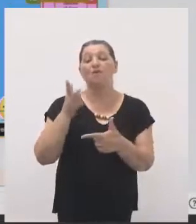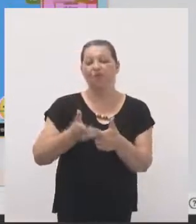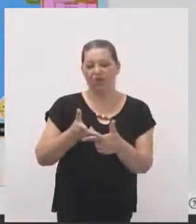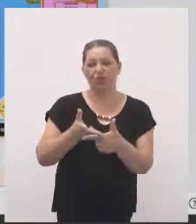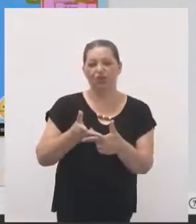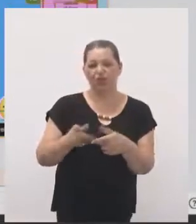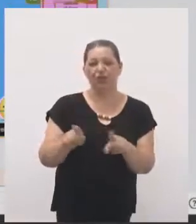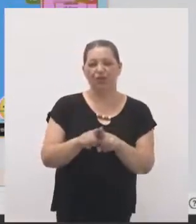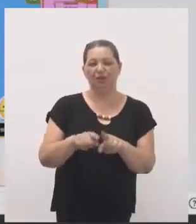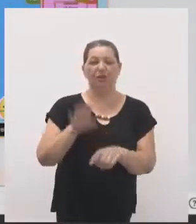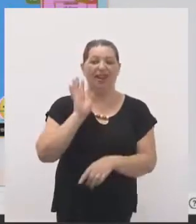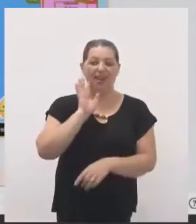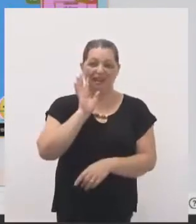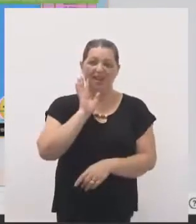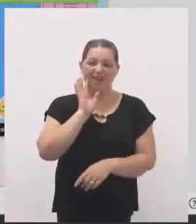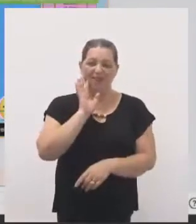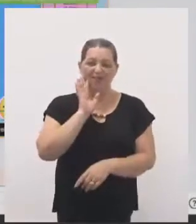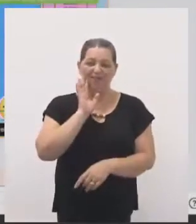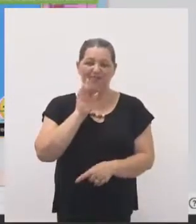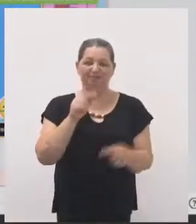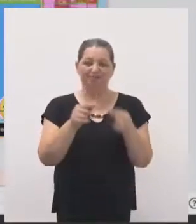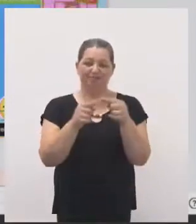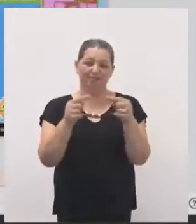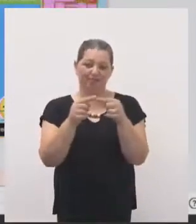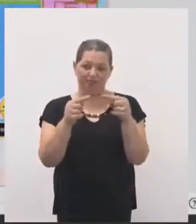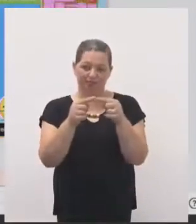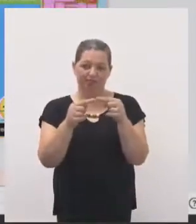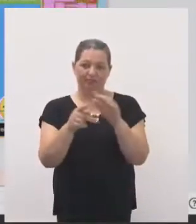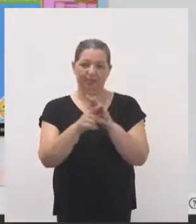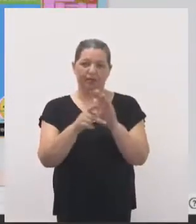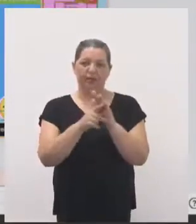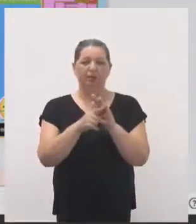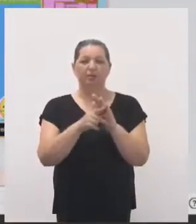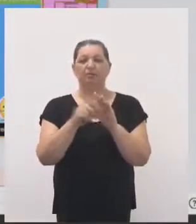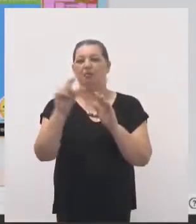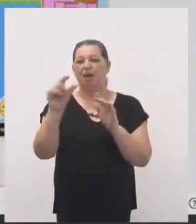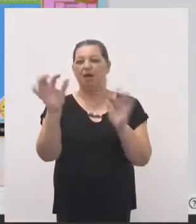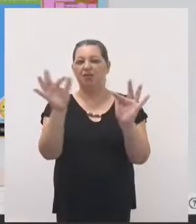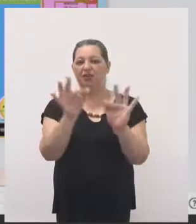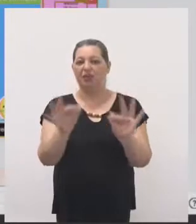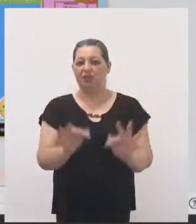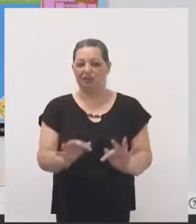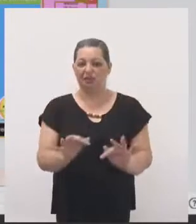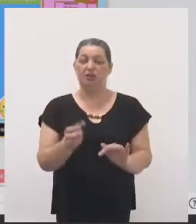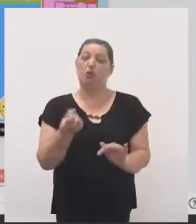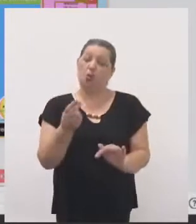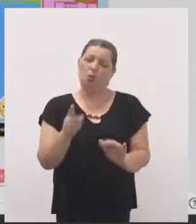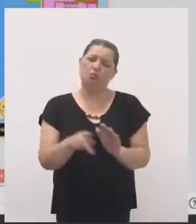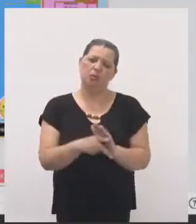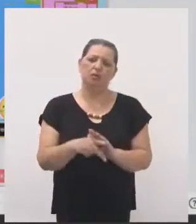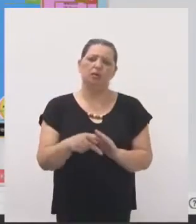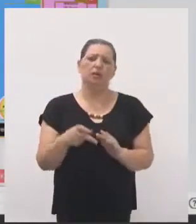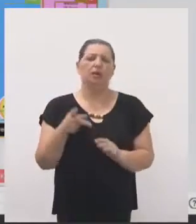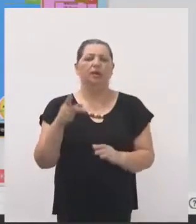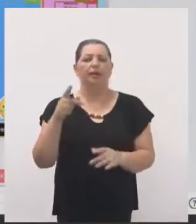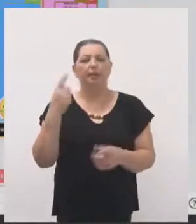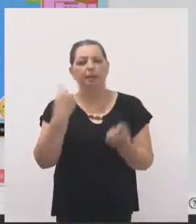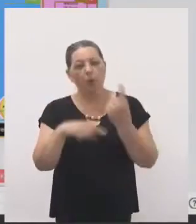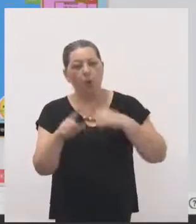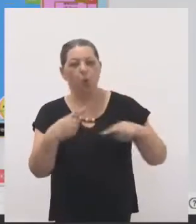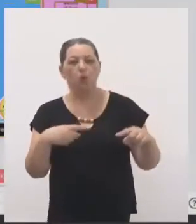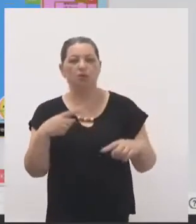que legal, tem alguns vídeos aqui relacionados à palavra feliz. Ou por áudio, que também tem música, tem